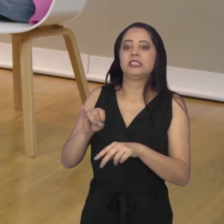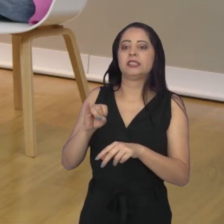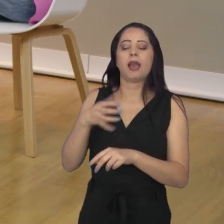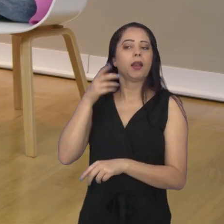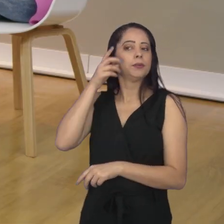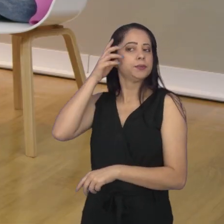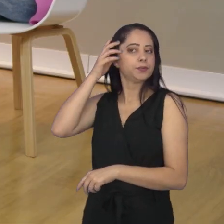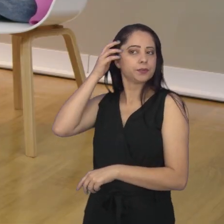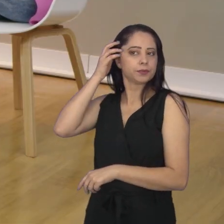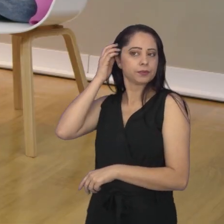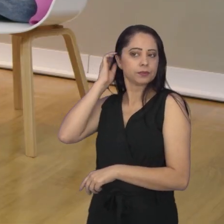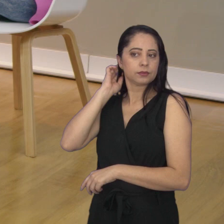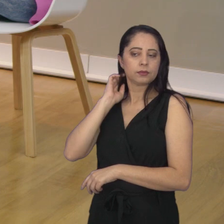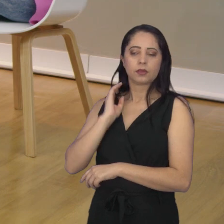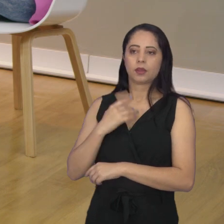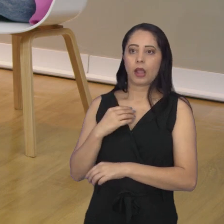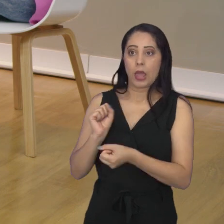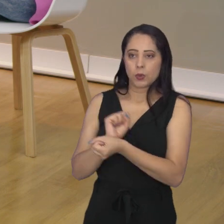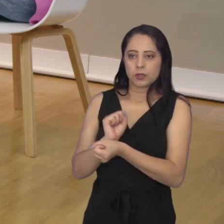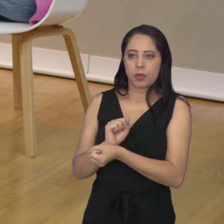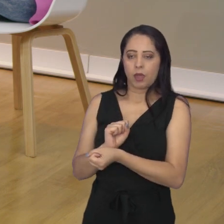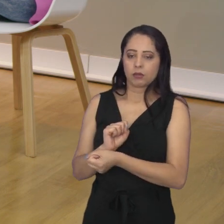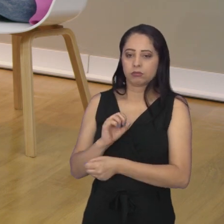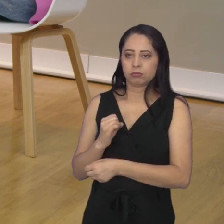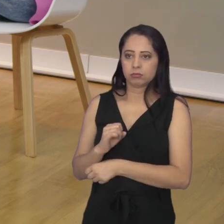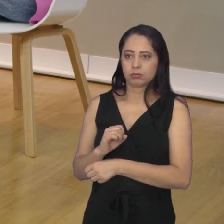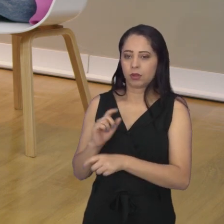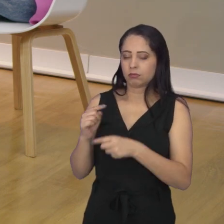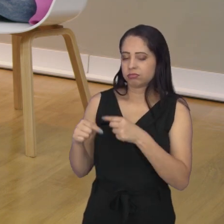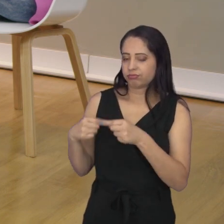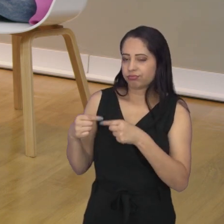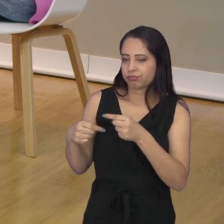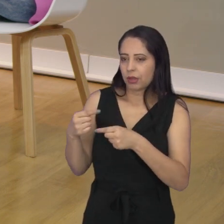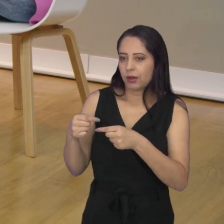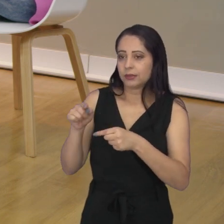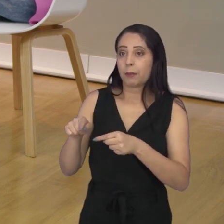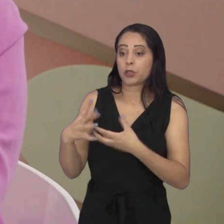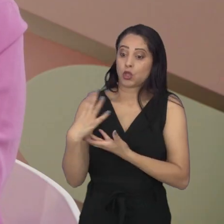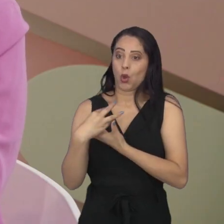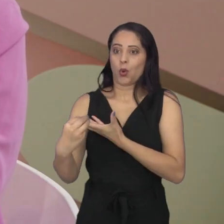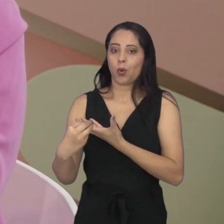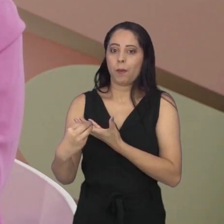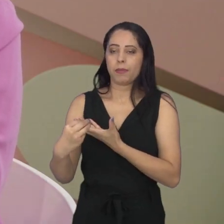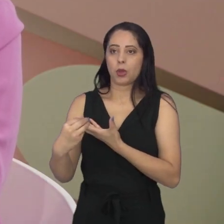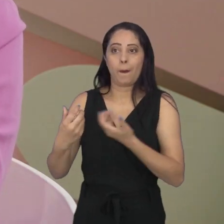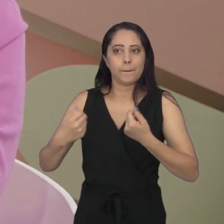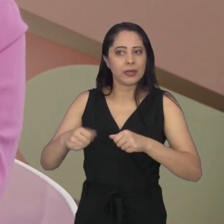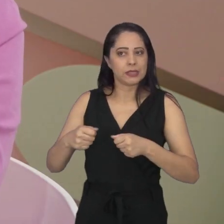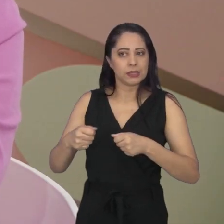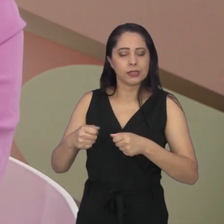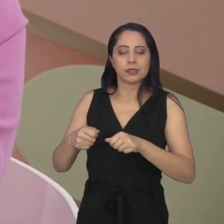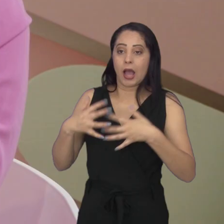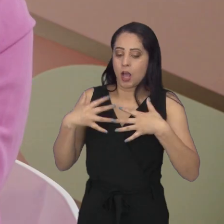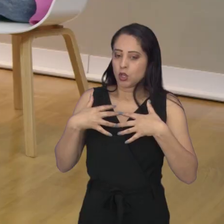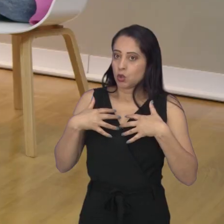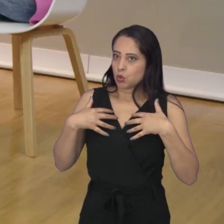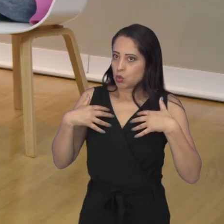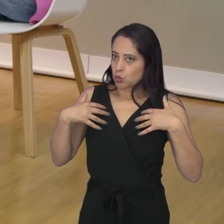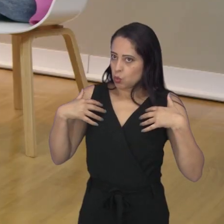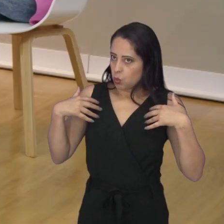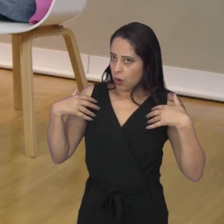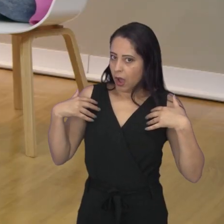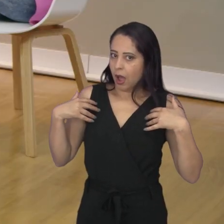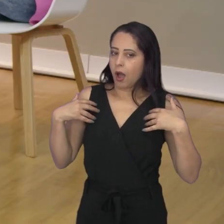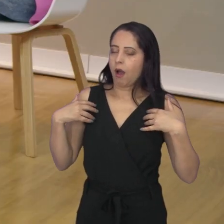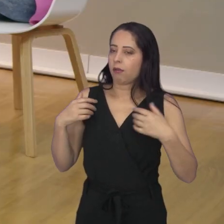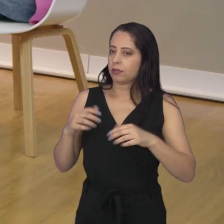no cabelo, eu vou esperar alguns segundos, mais ou menos uns 3 segundos, tem que ser muito sutil Sim. para que isso não fique Porque, na perceptível. verdade,